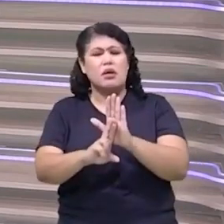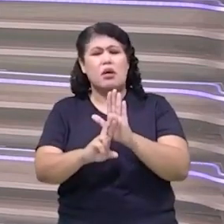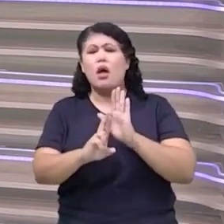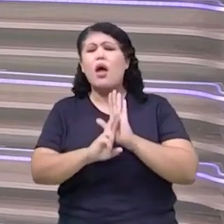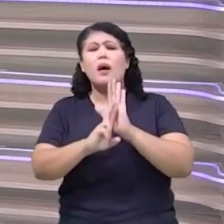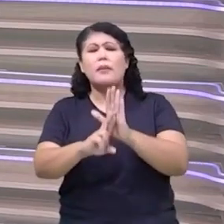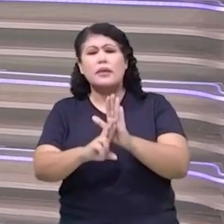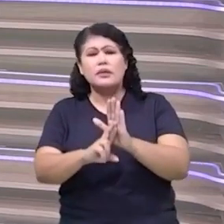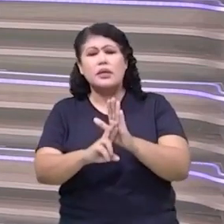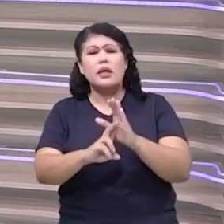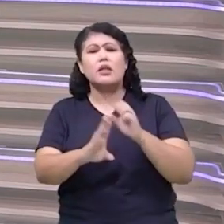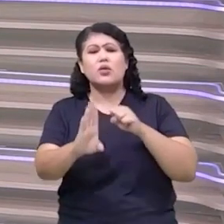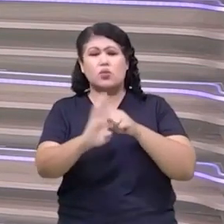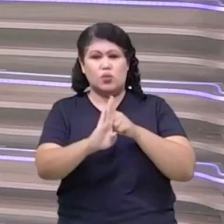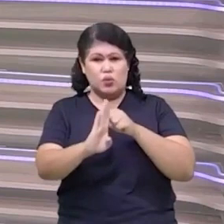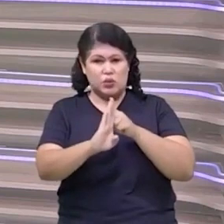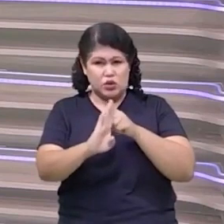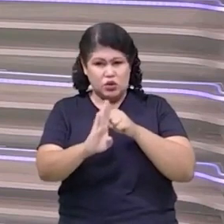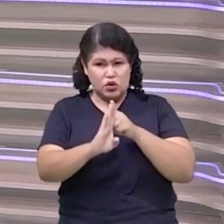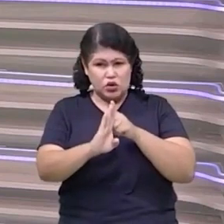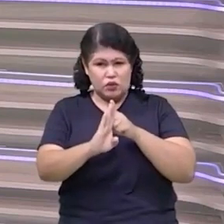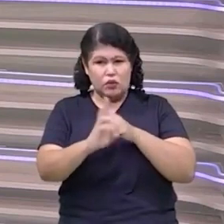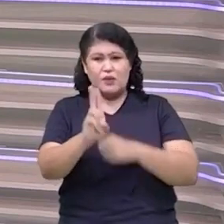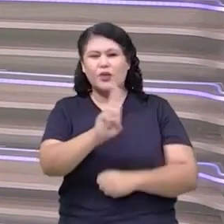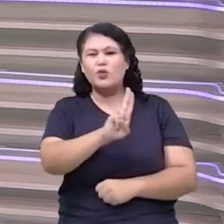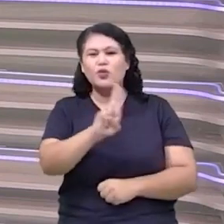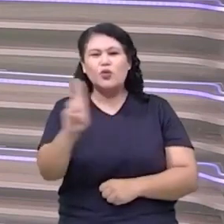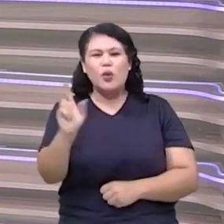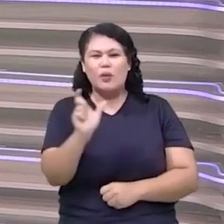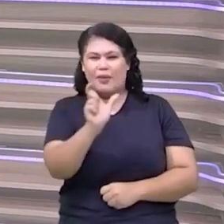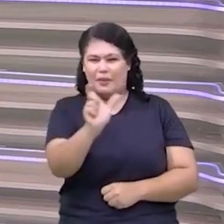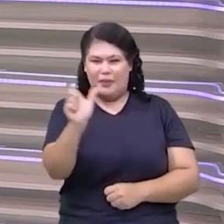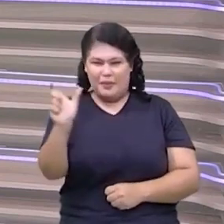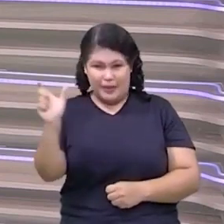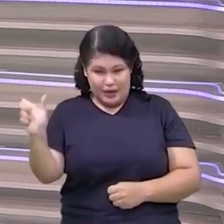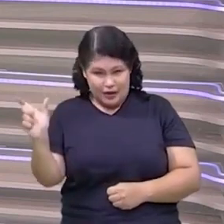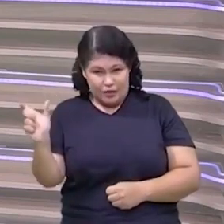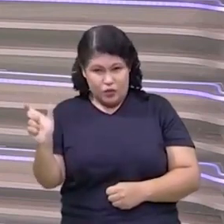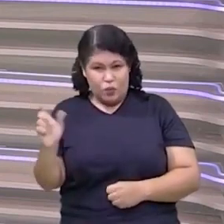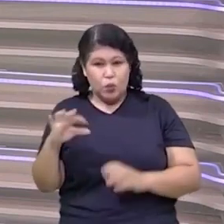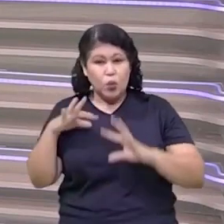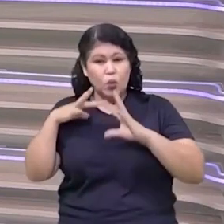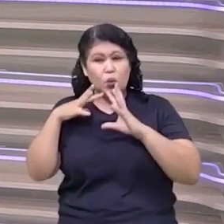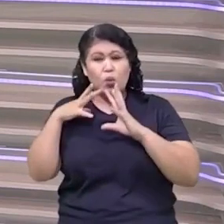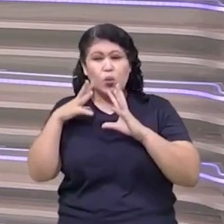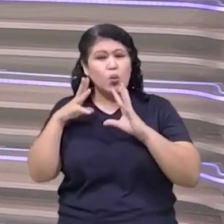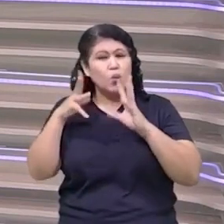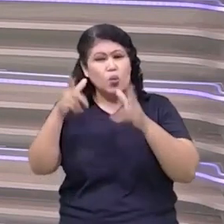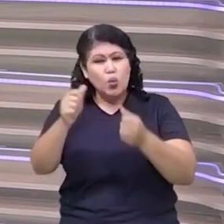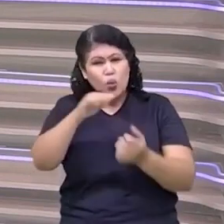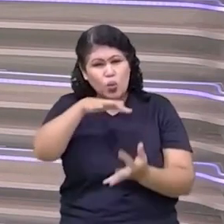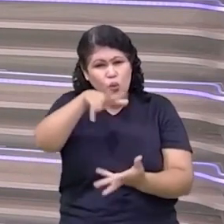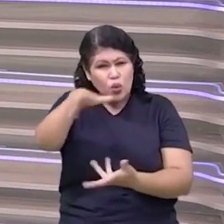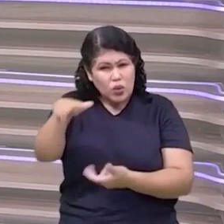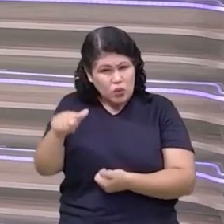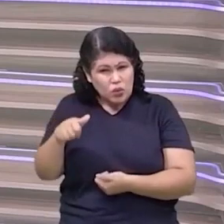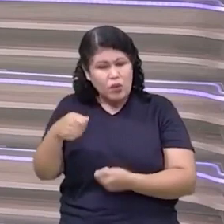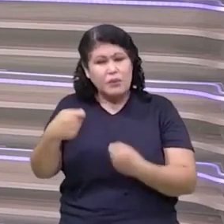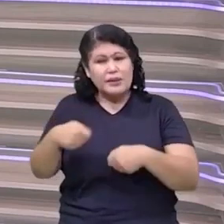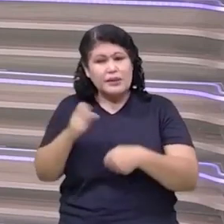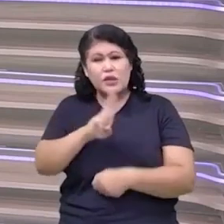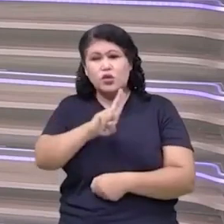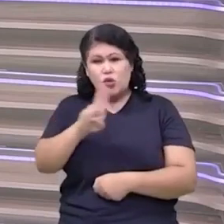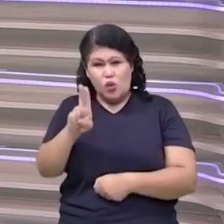que é substantivo, professora? Aquele que dá nome aos seres e às coisas. Tudo no mundo precisa de um nome. Essa classe gramatical é